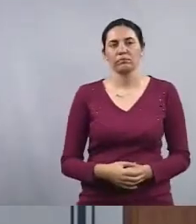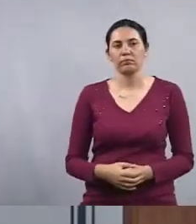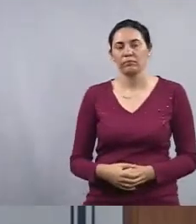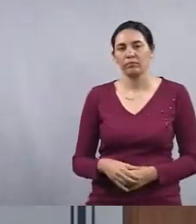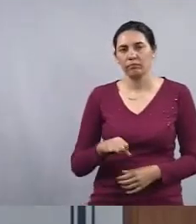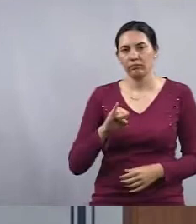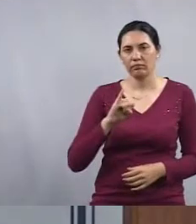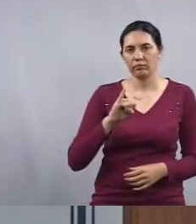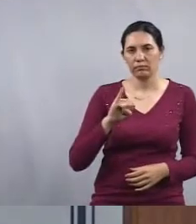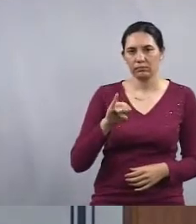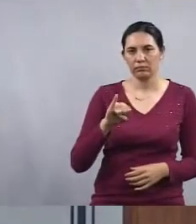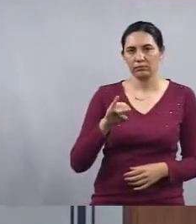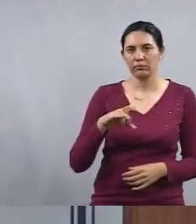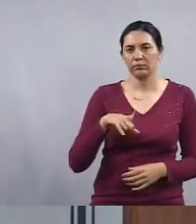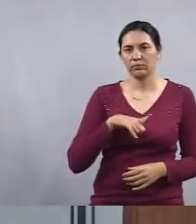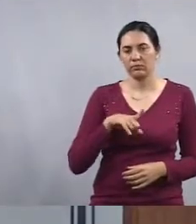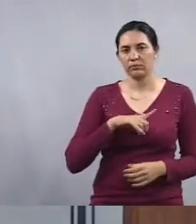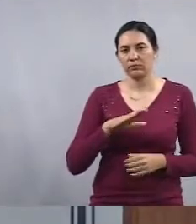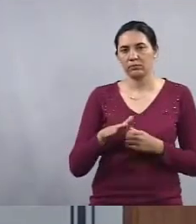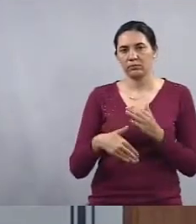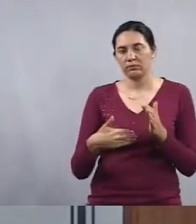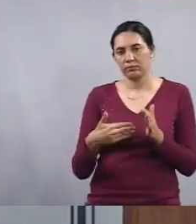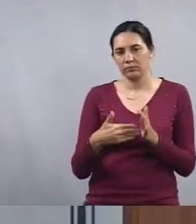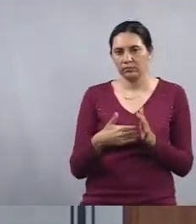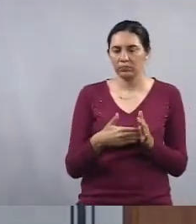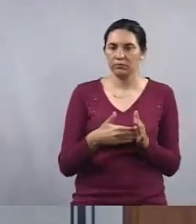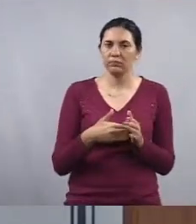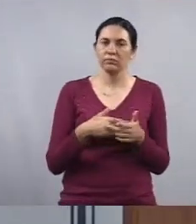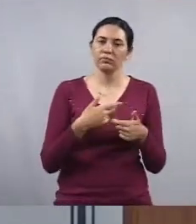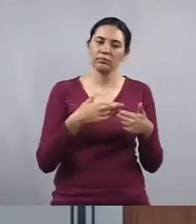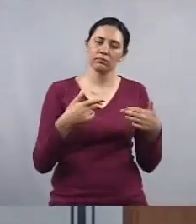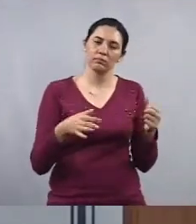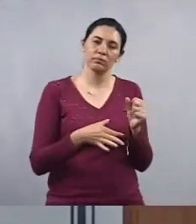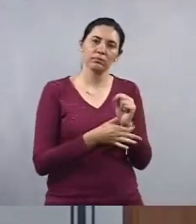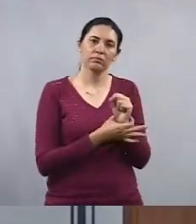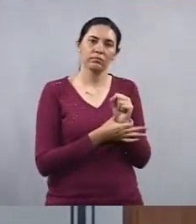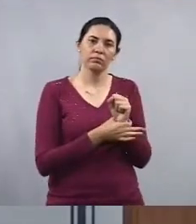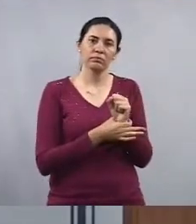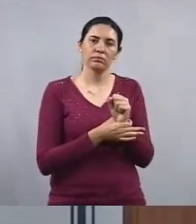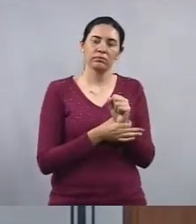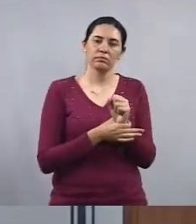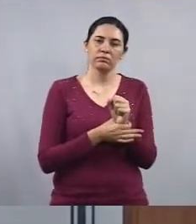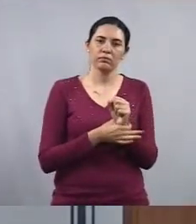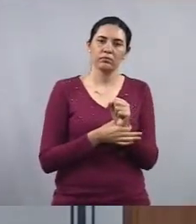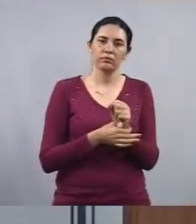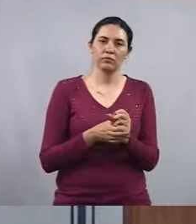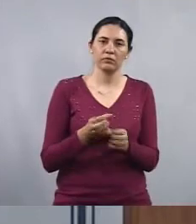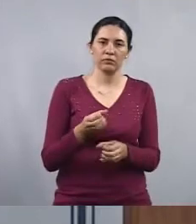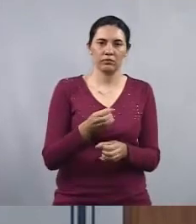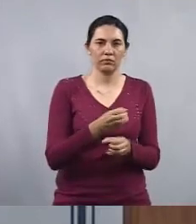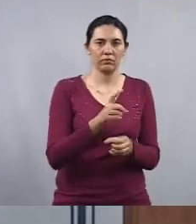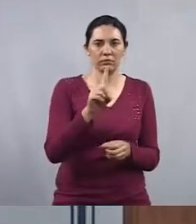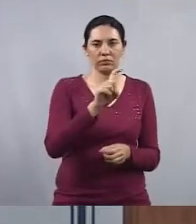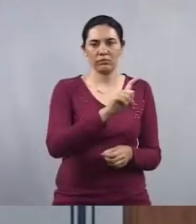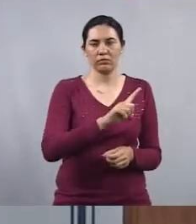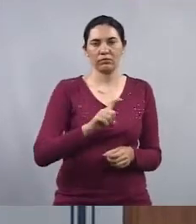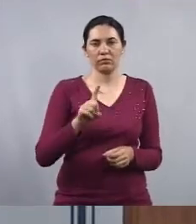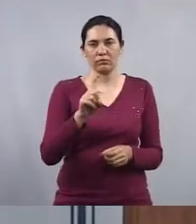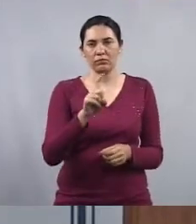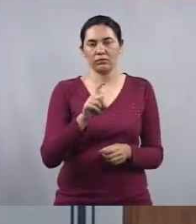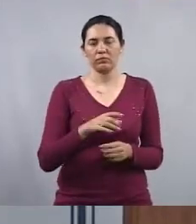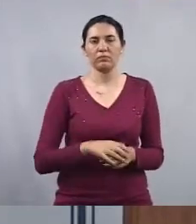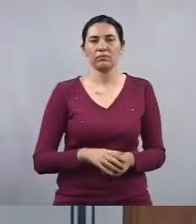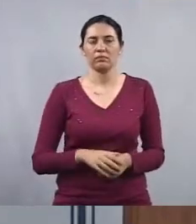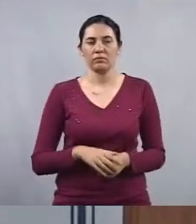se estão com todos os sistemas de segurança, extintor, e se tem aprovação do Corpo de